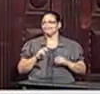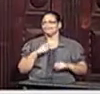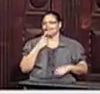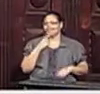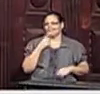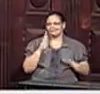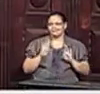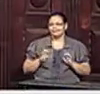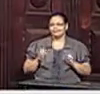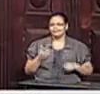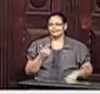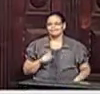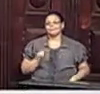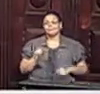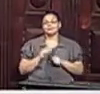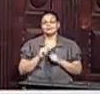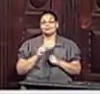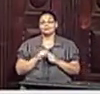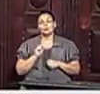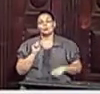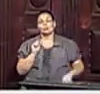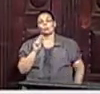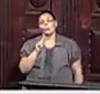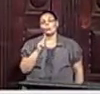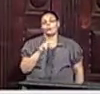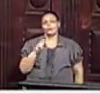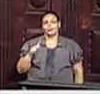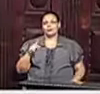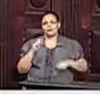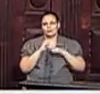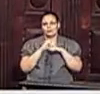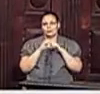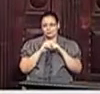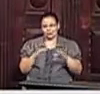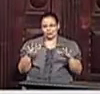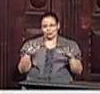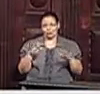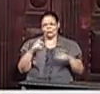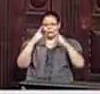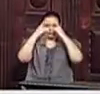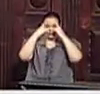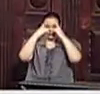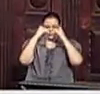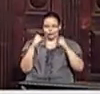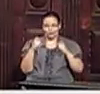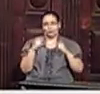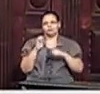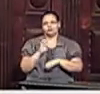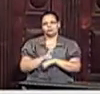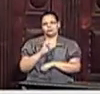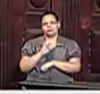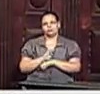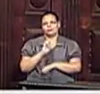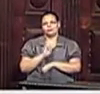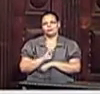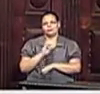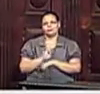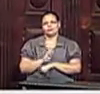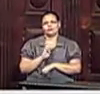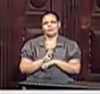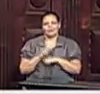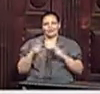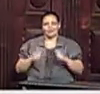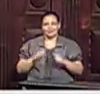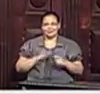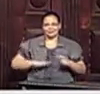nosso estado? A UPP espalhou a violência para o nosso estado. A